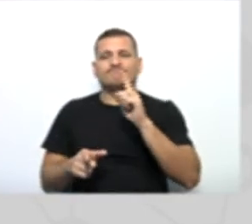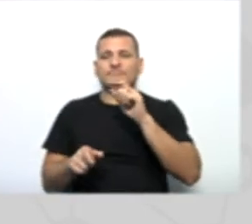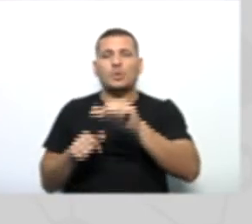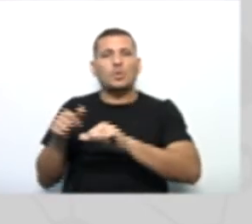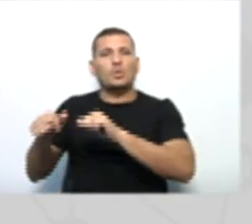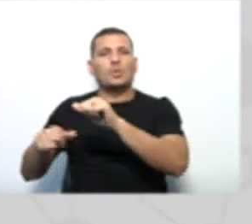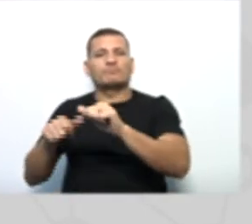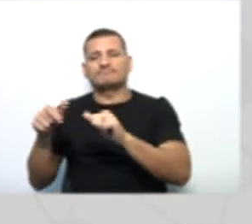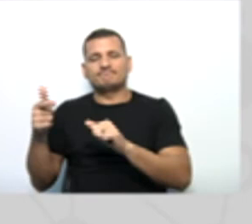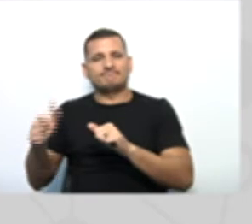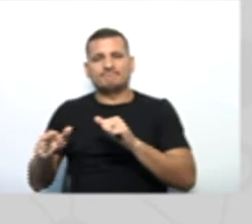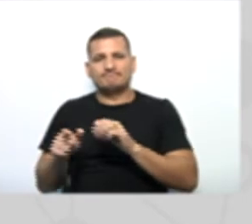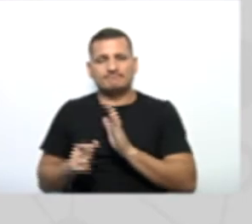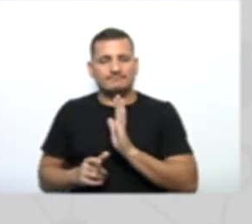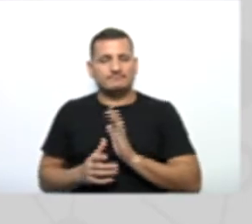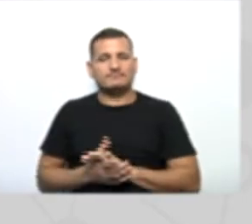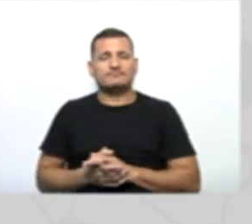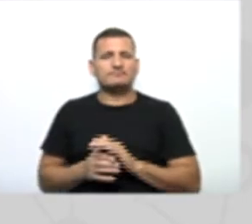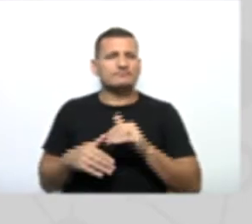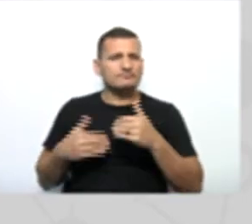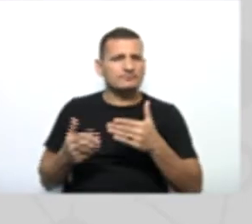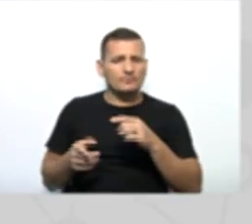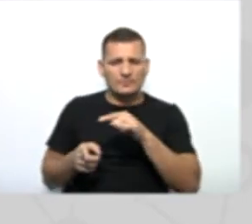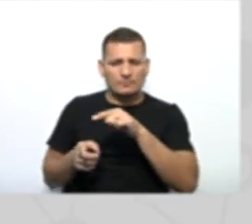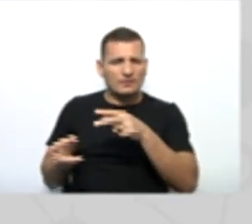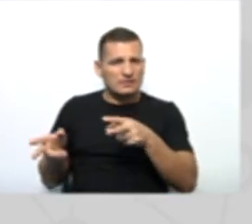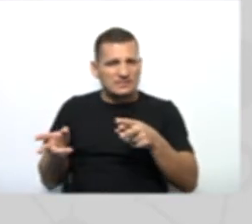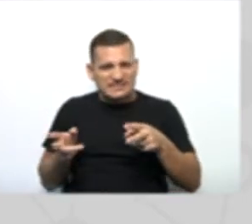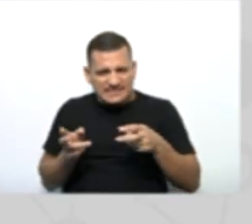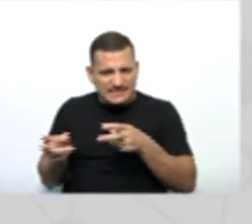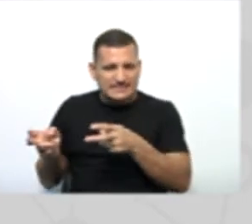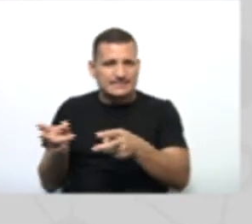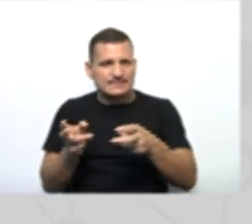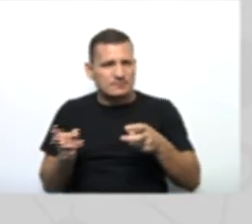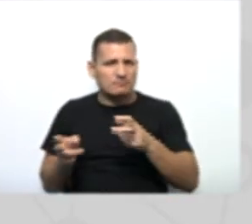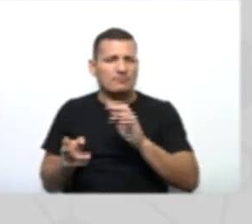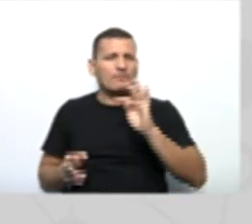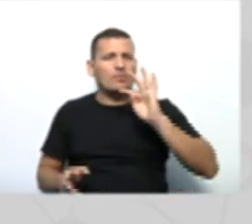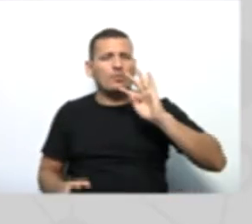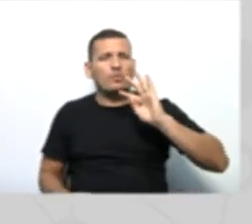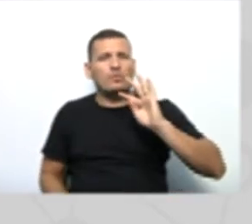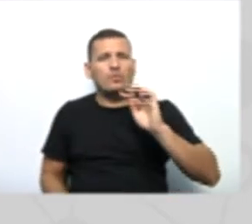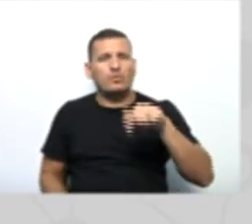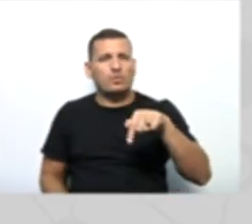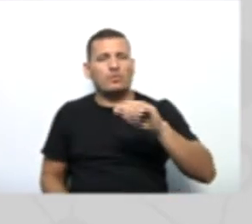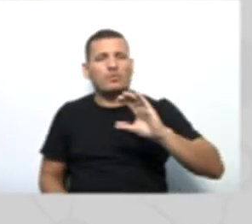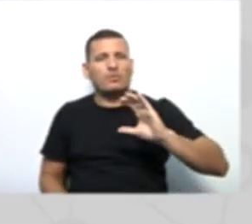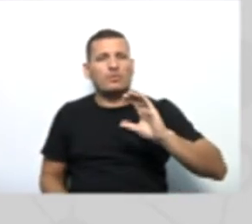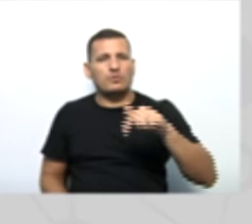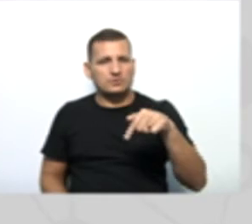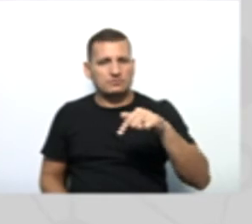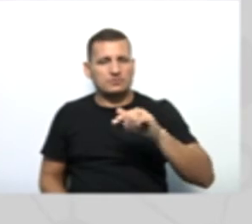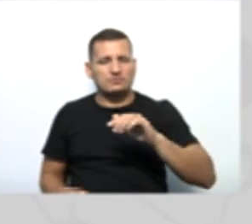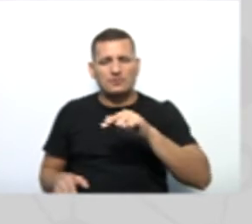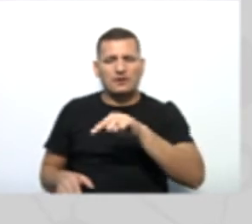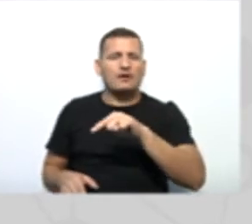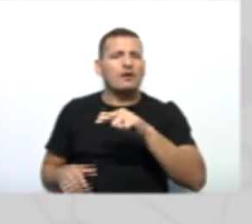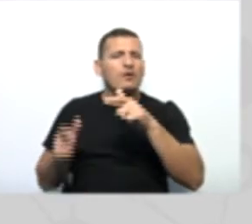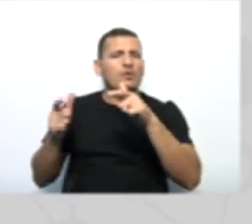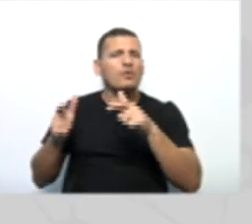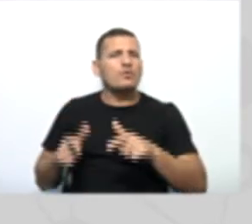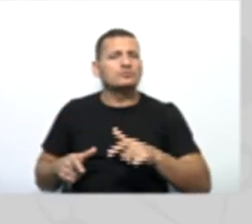a pergunta é, as consequências dessa exploração, que nós explanamos agora há pouco, são sentidas principalmente em